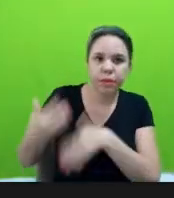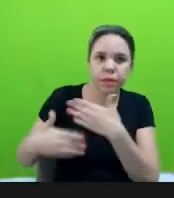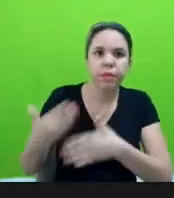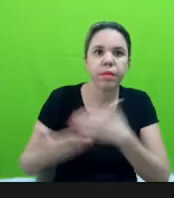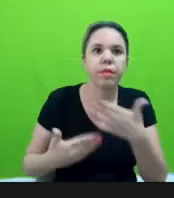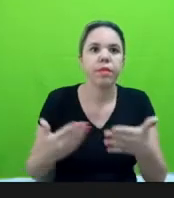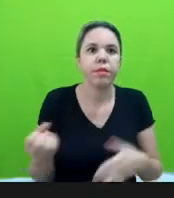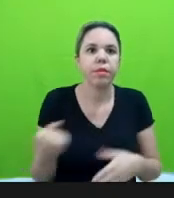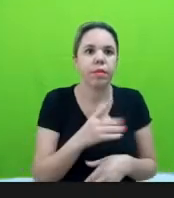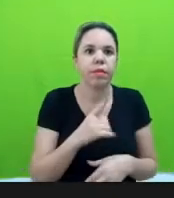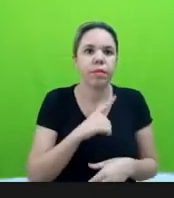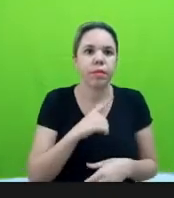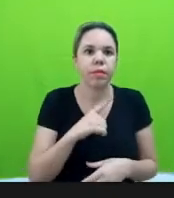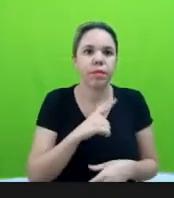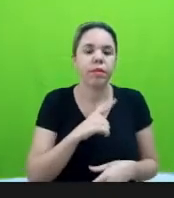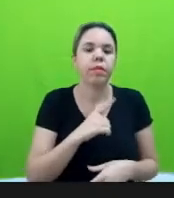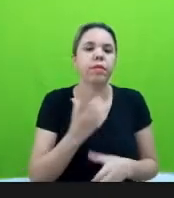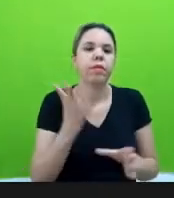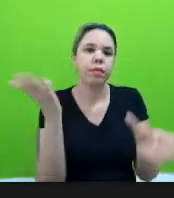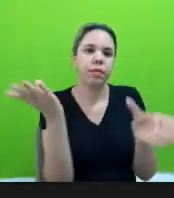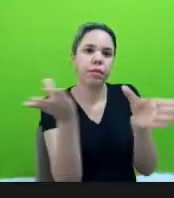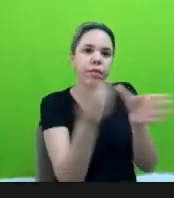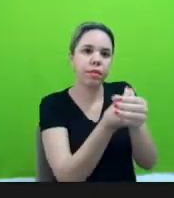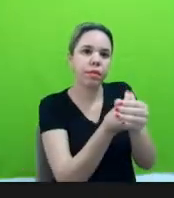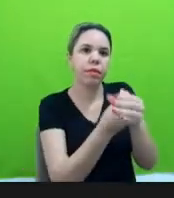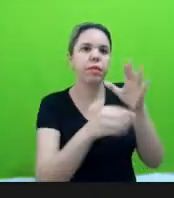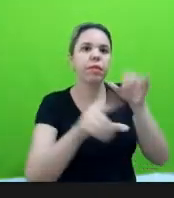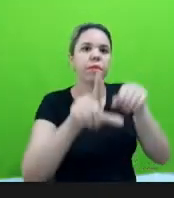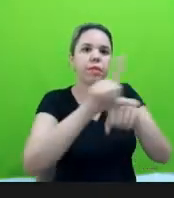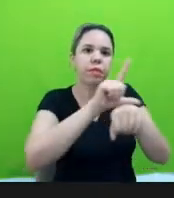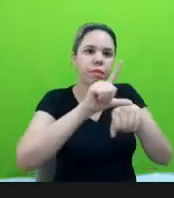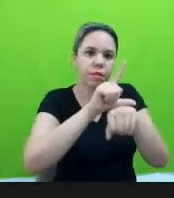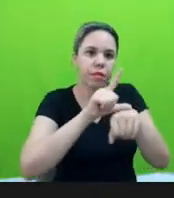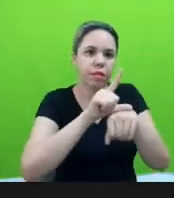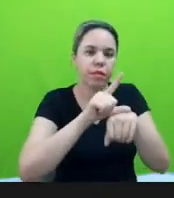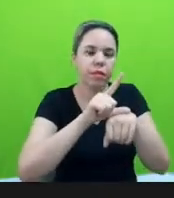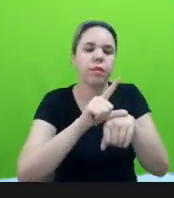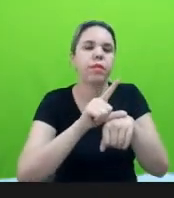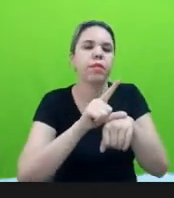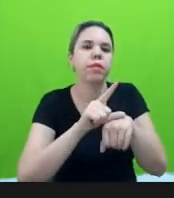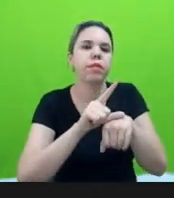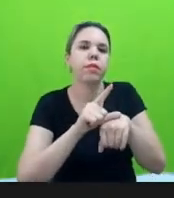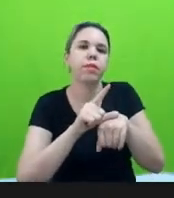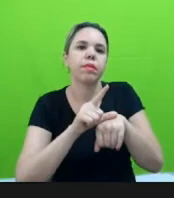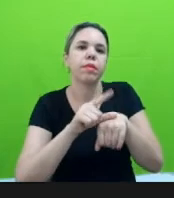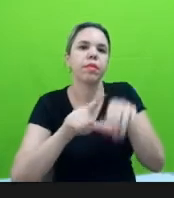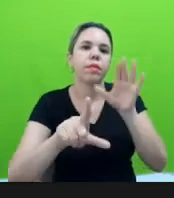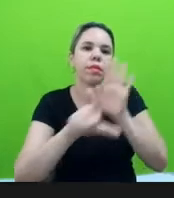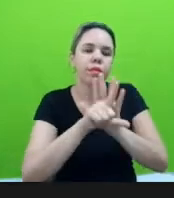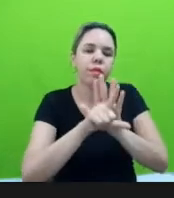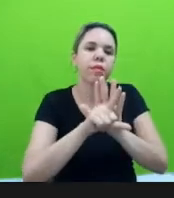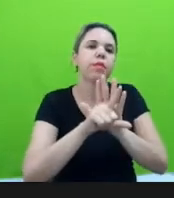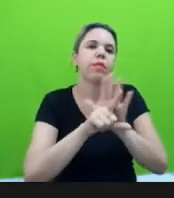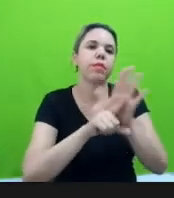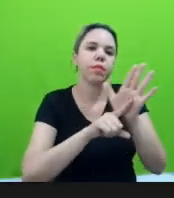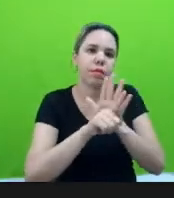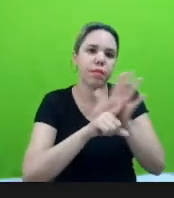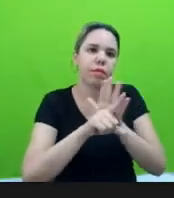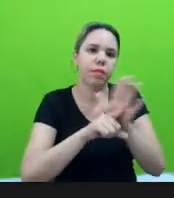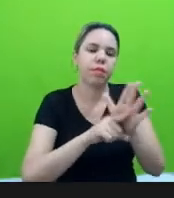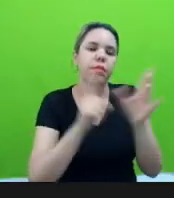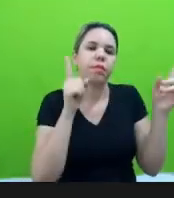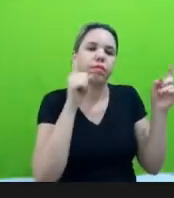a gente teve a inclusão dessa legislação, que é a Lei Geral de Proteção de Dados, que veio complicar